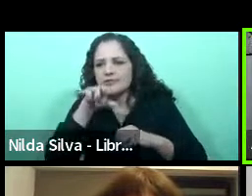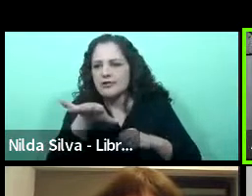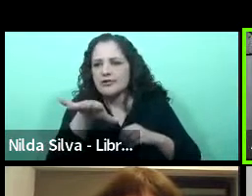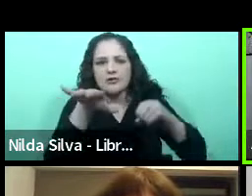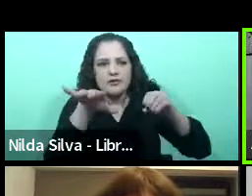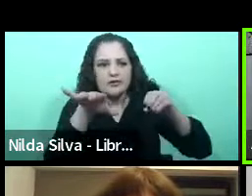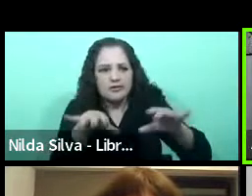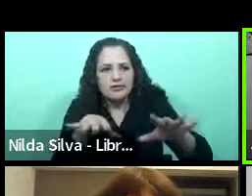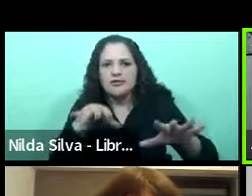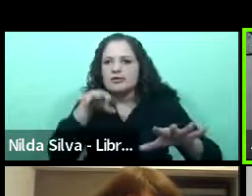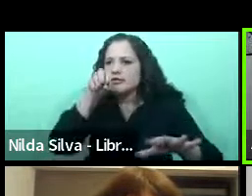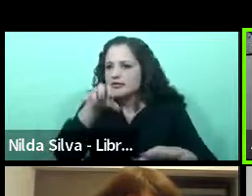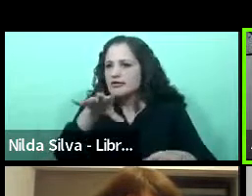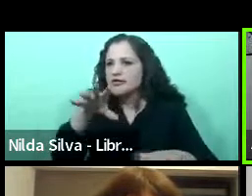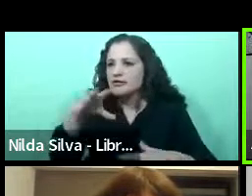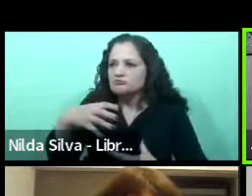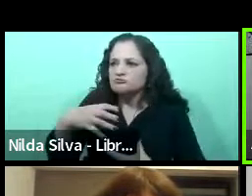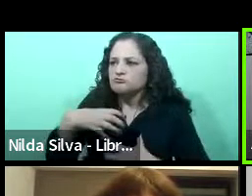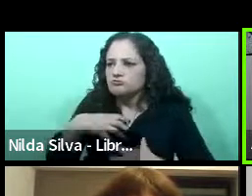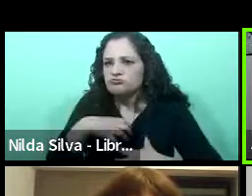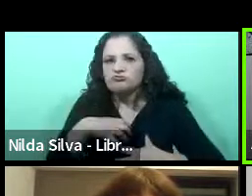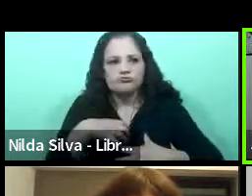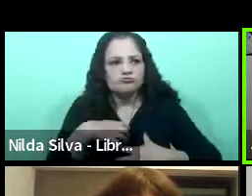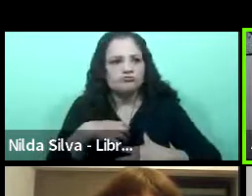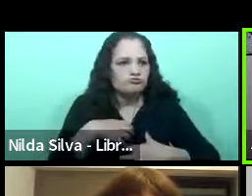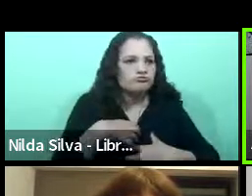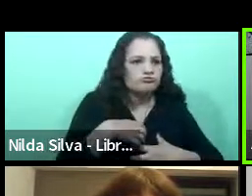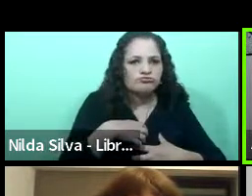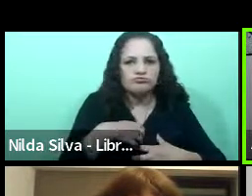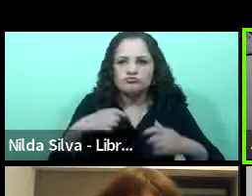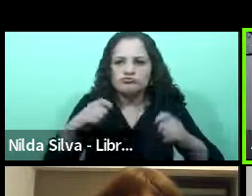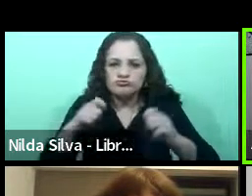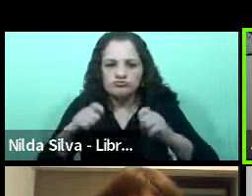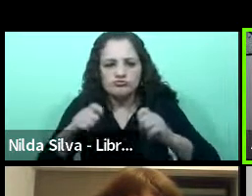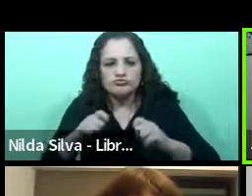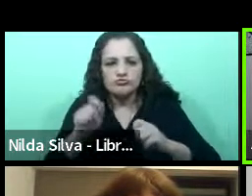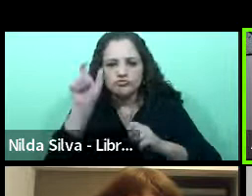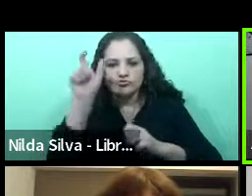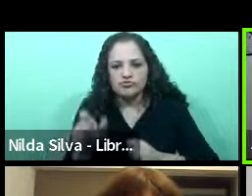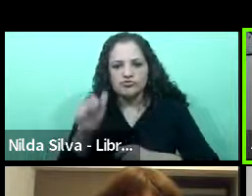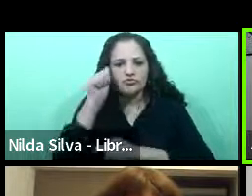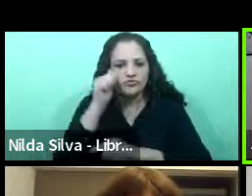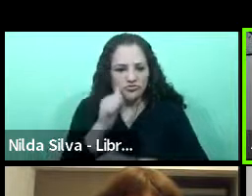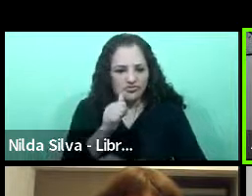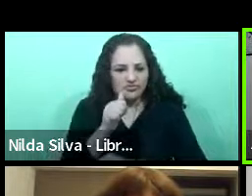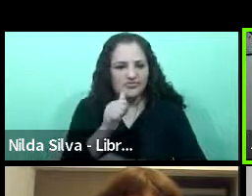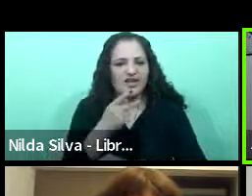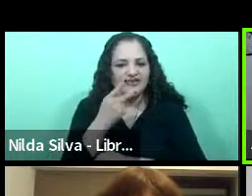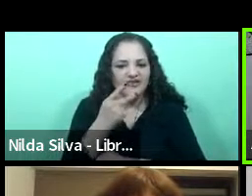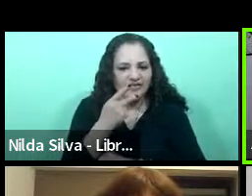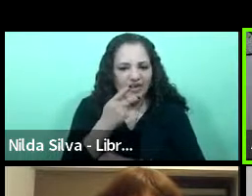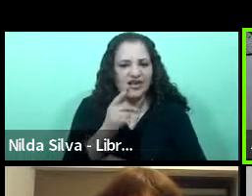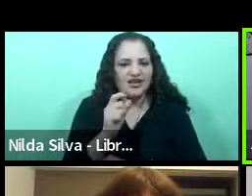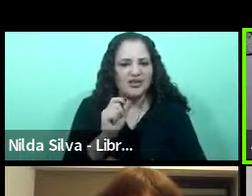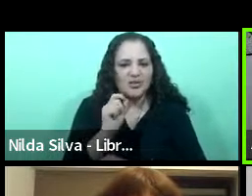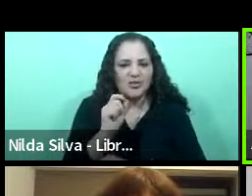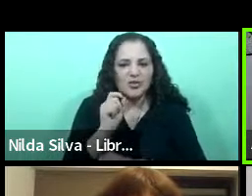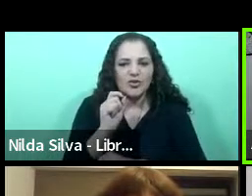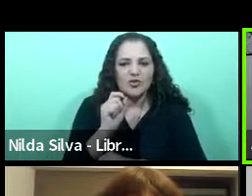de alguma forma, sendo lugar, como a própria Catherine Walsh diz, né, essas gretas que são os lugares